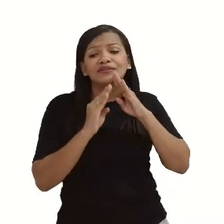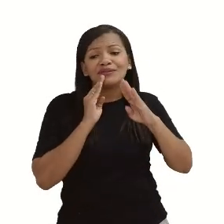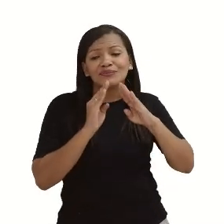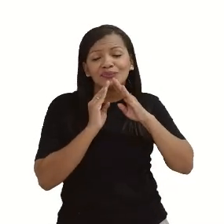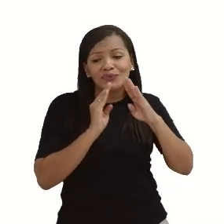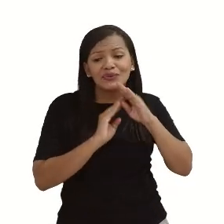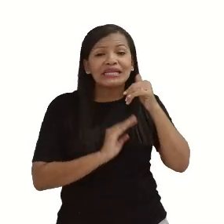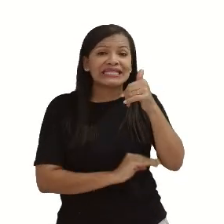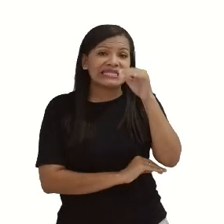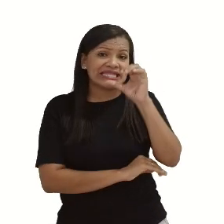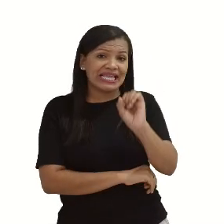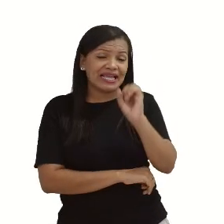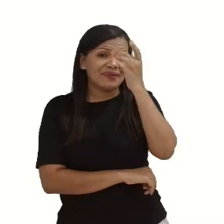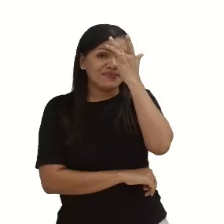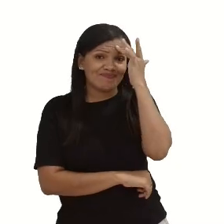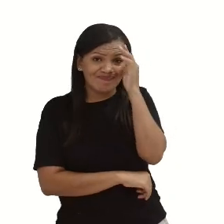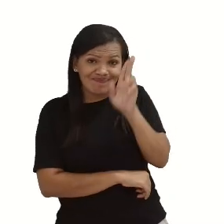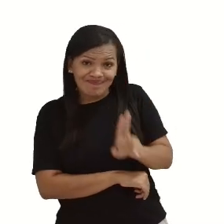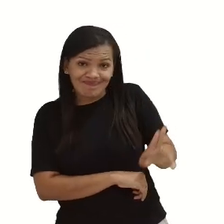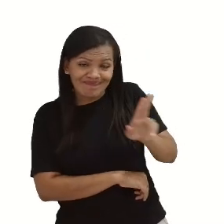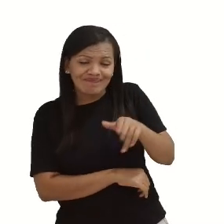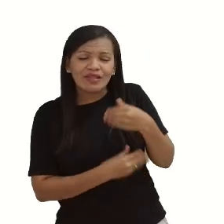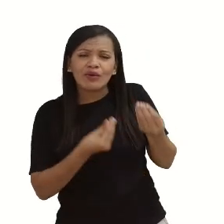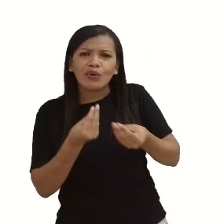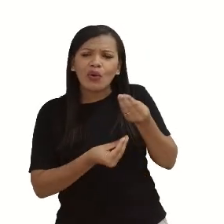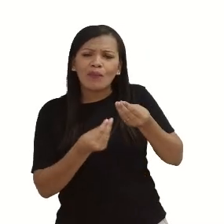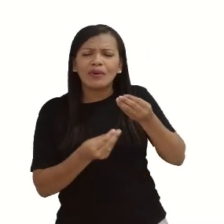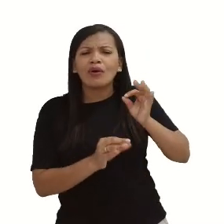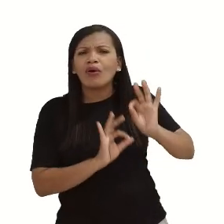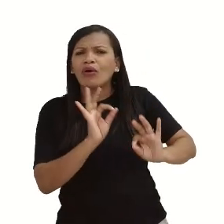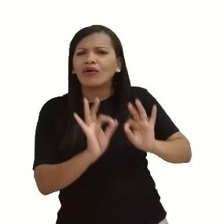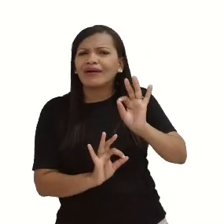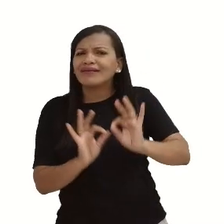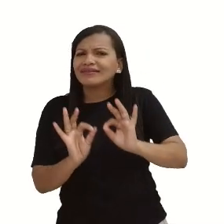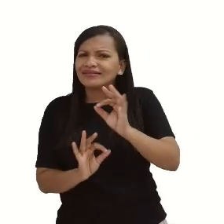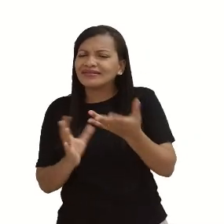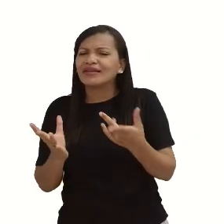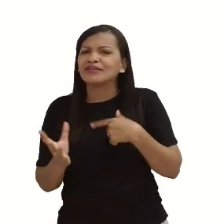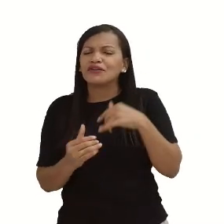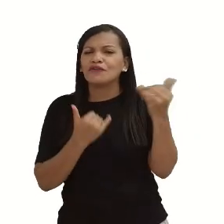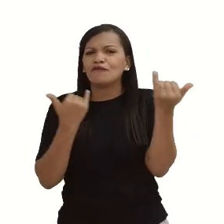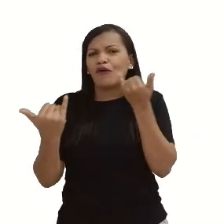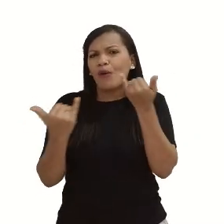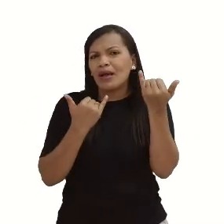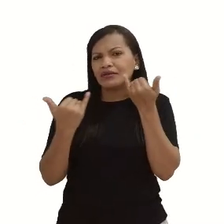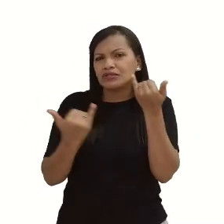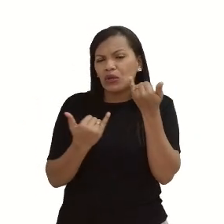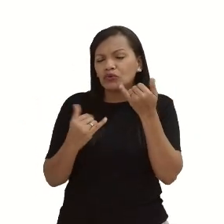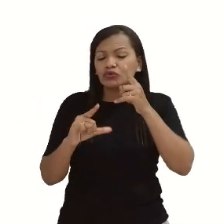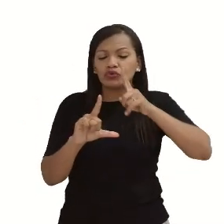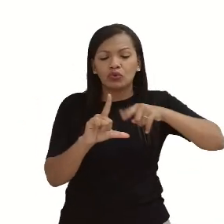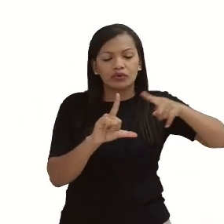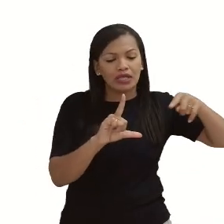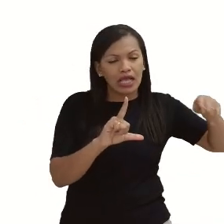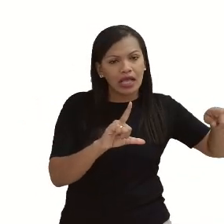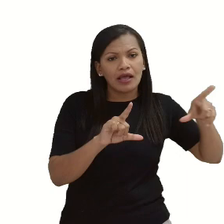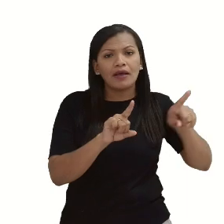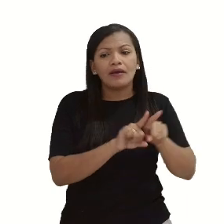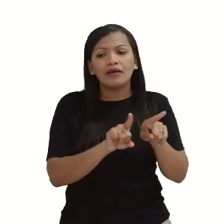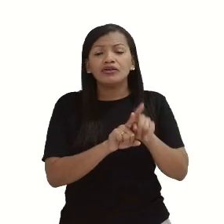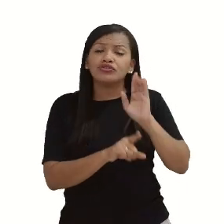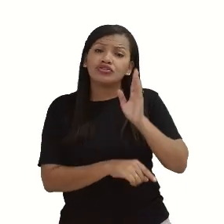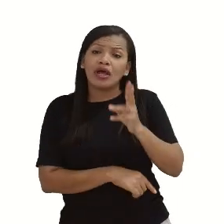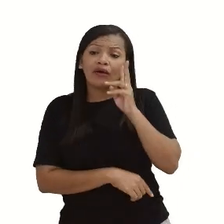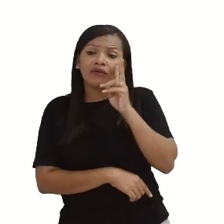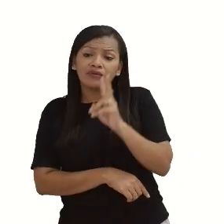organizei essas informações através de um gráfico. E com o gráfico eu consigo ver simplesmente o seguinte, pisquei o olho no gráfico, eu já